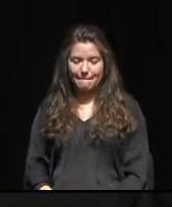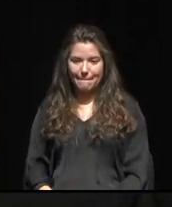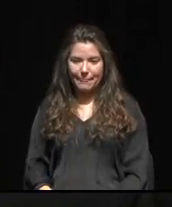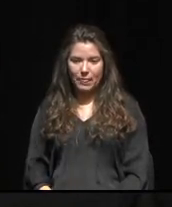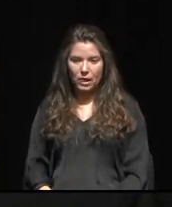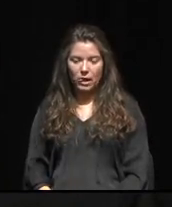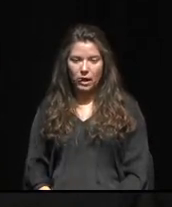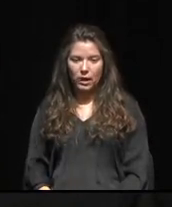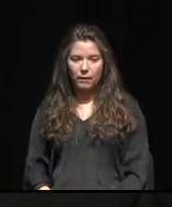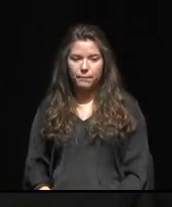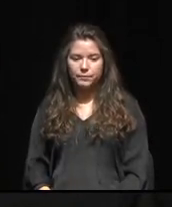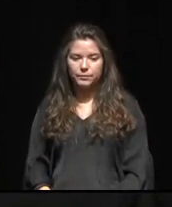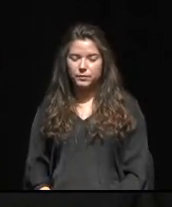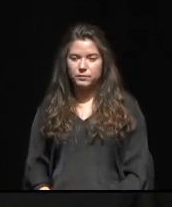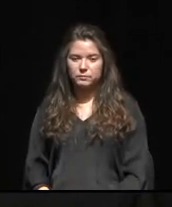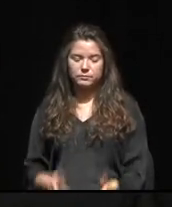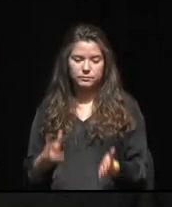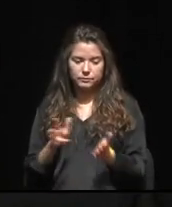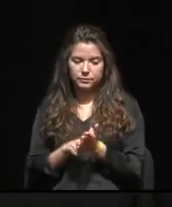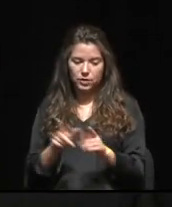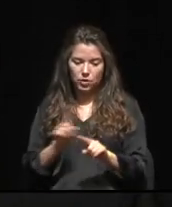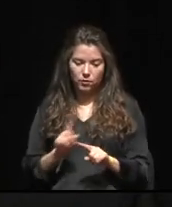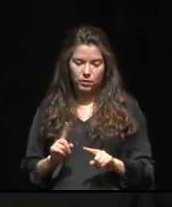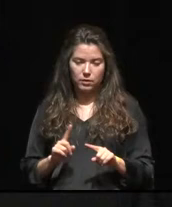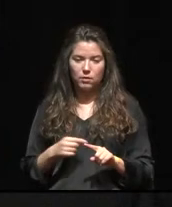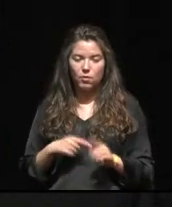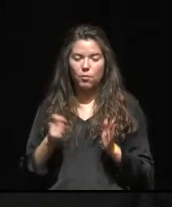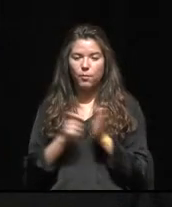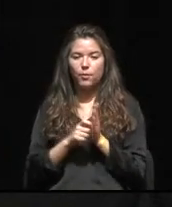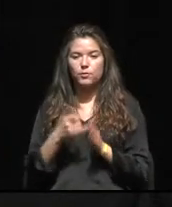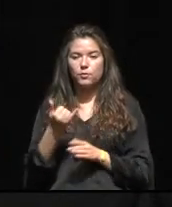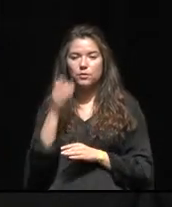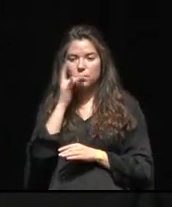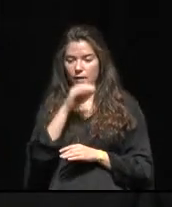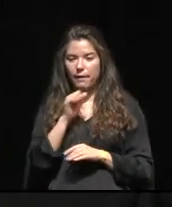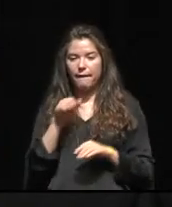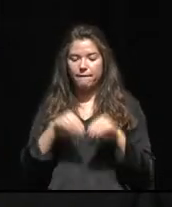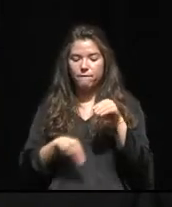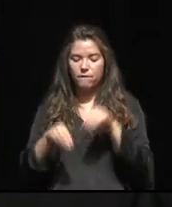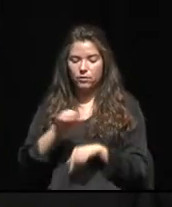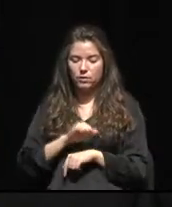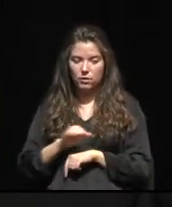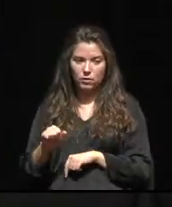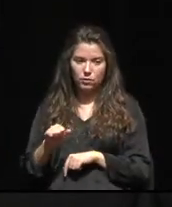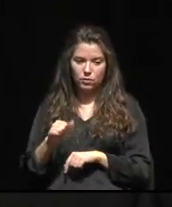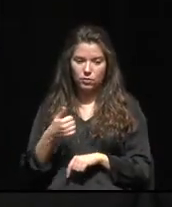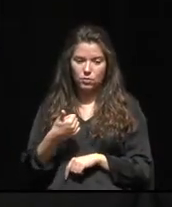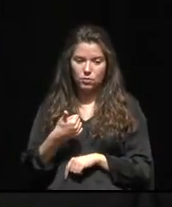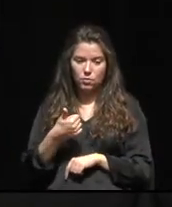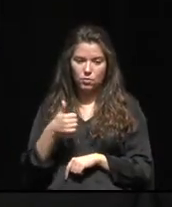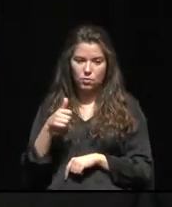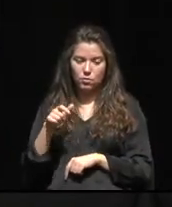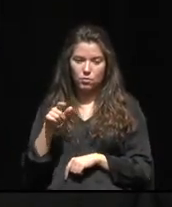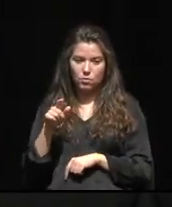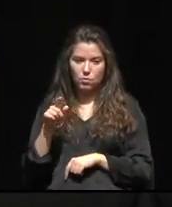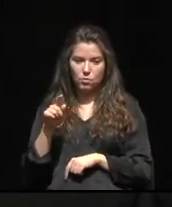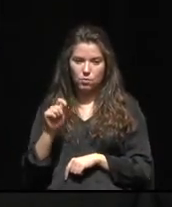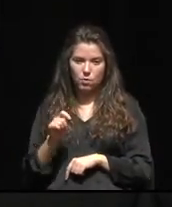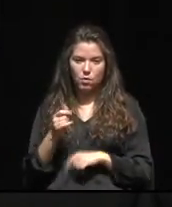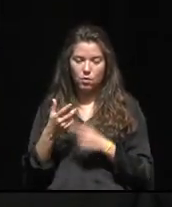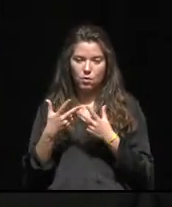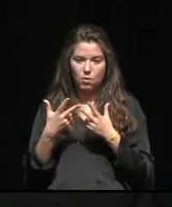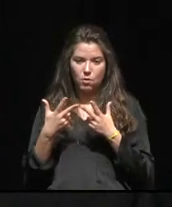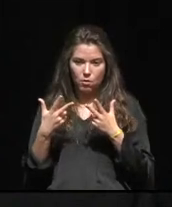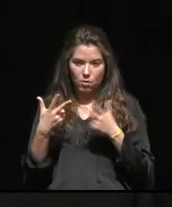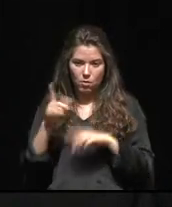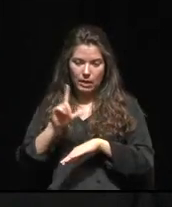CDs rejeitado ponto dois quem Vota contra bloco livre PS